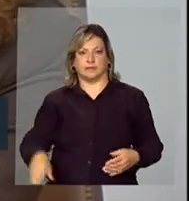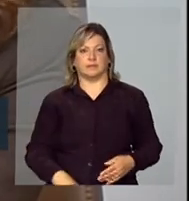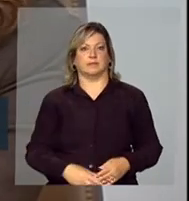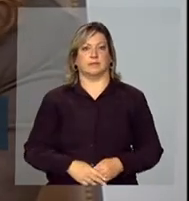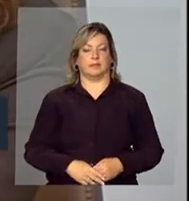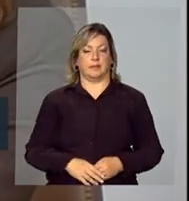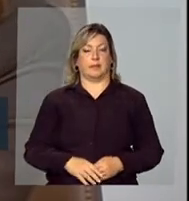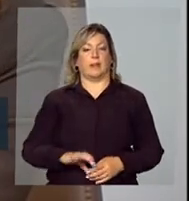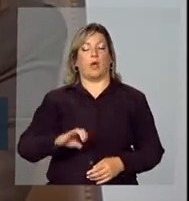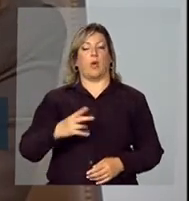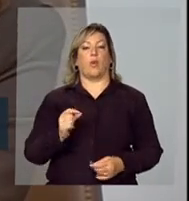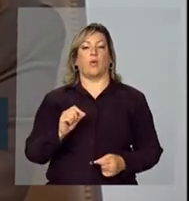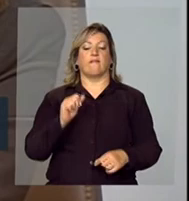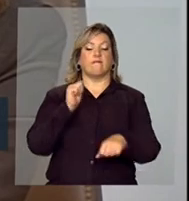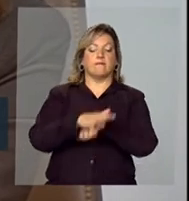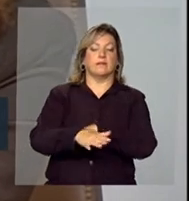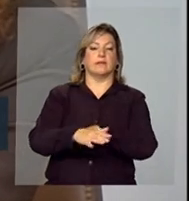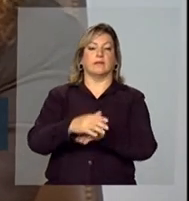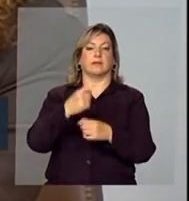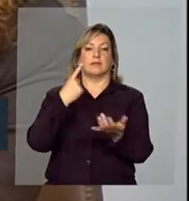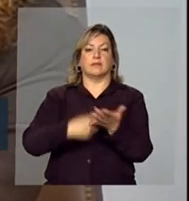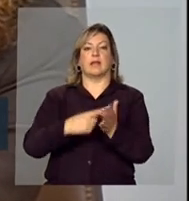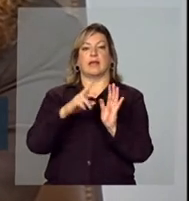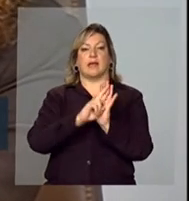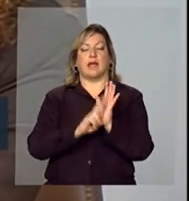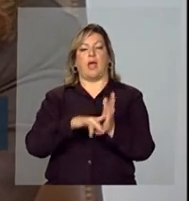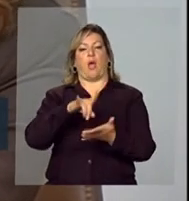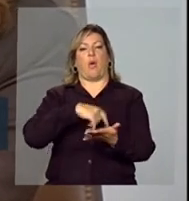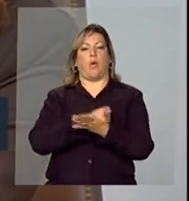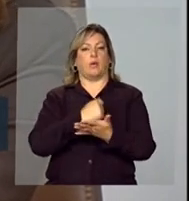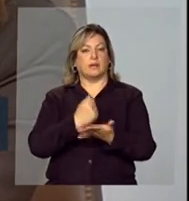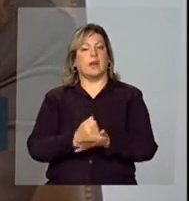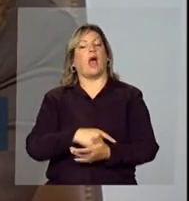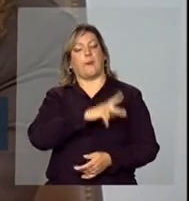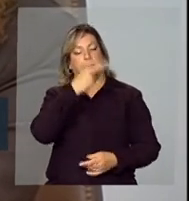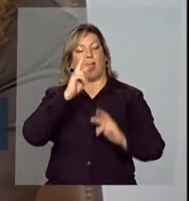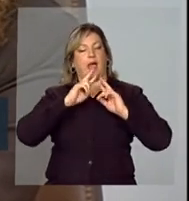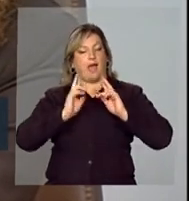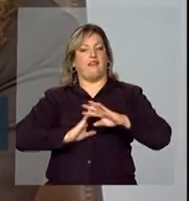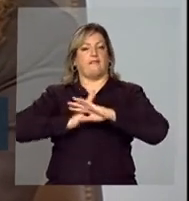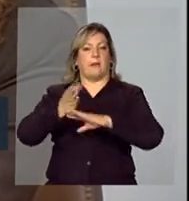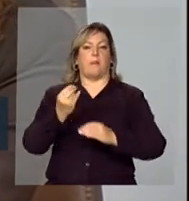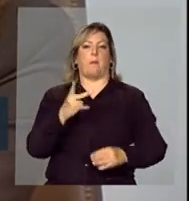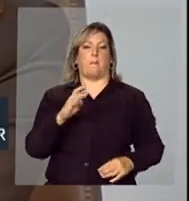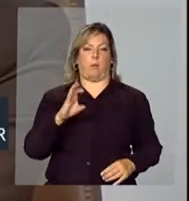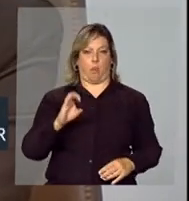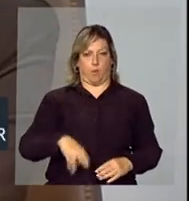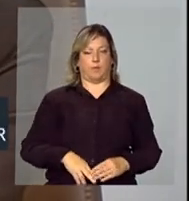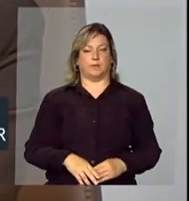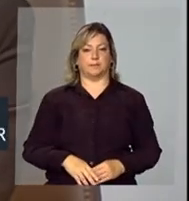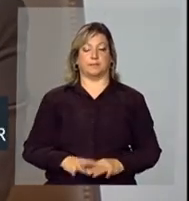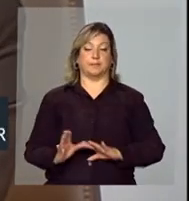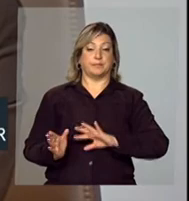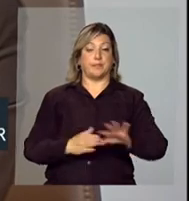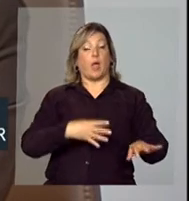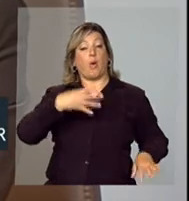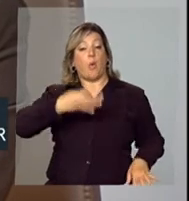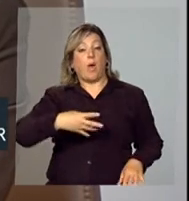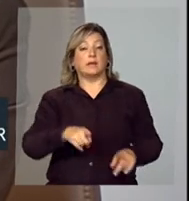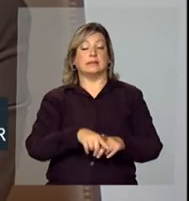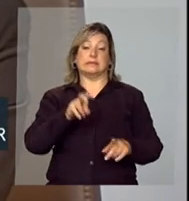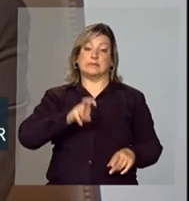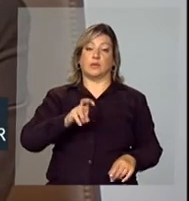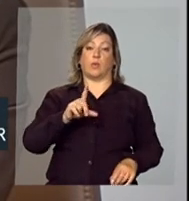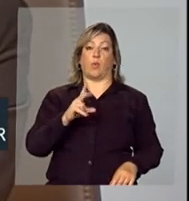contratuais os alimentos desses contratos que originaram uma relação de consumo em quarto e quinto lugares